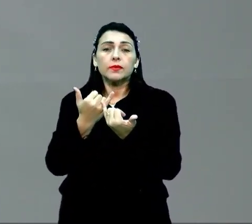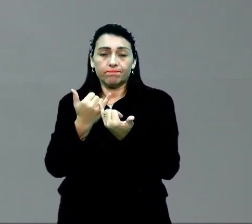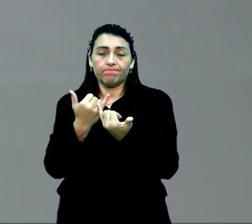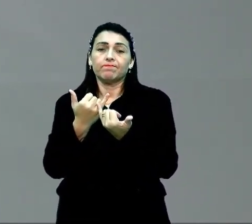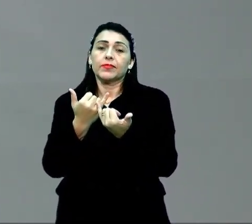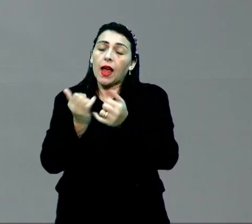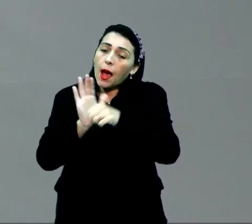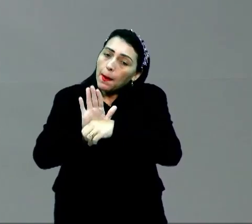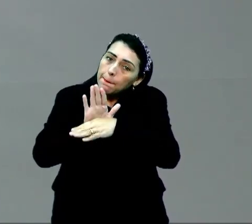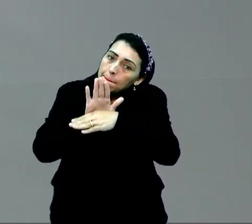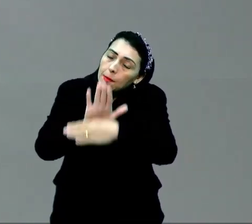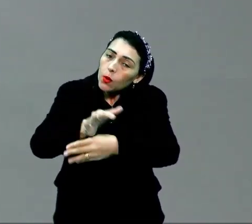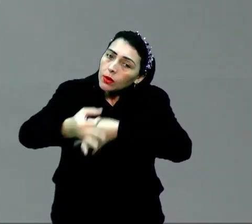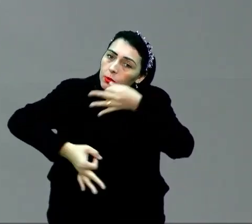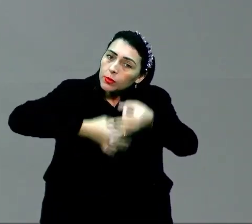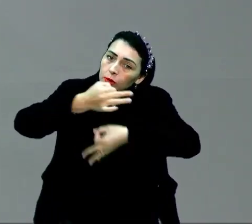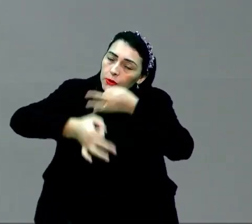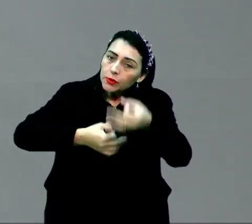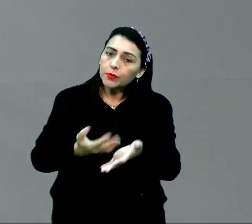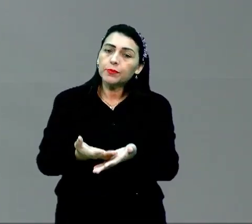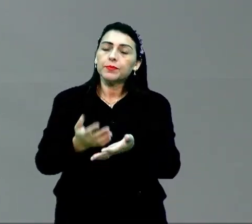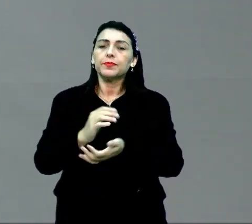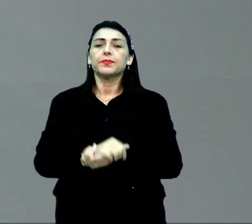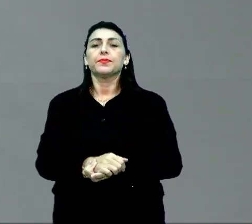serviu de suporte na argumentação dela.